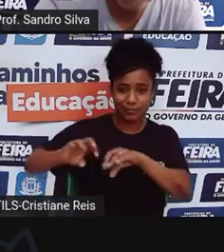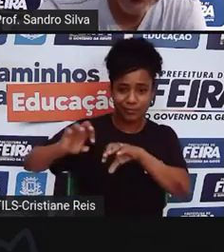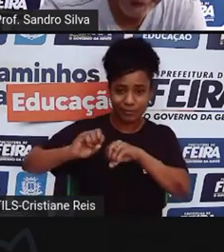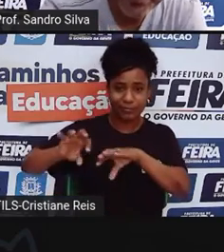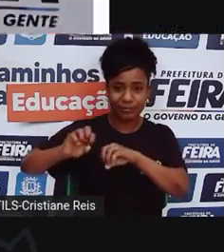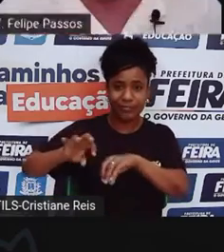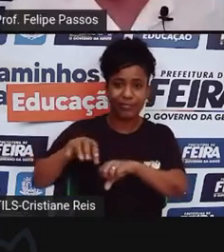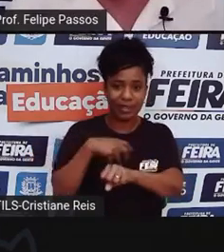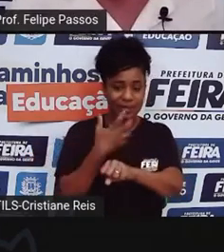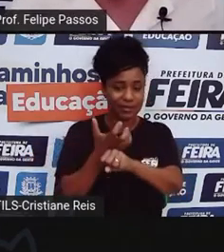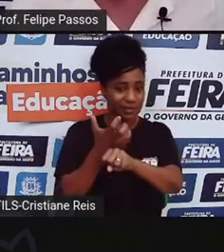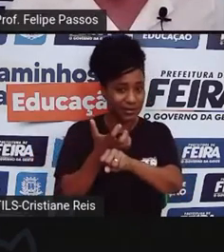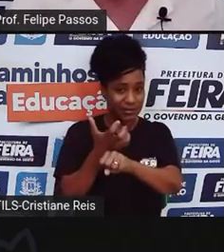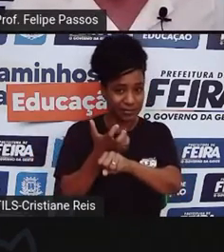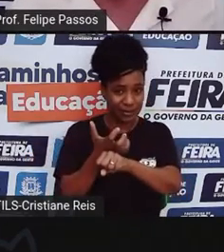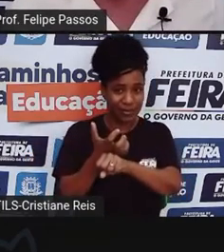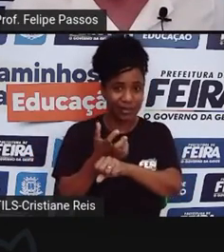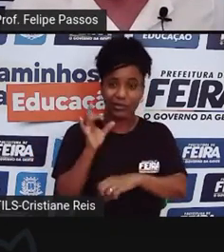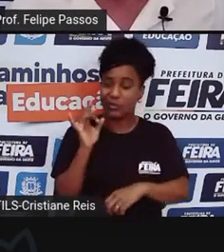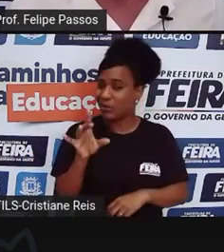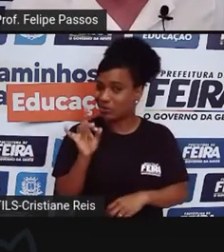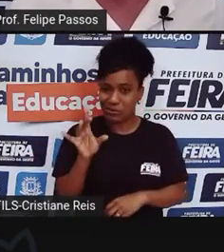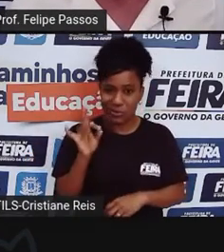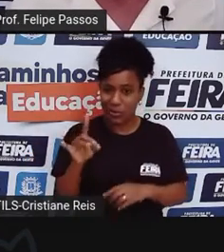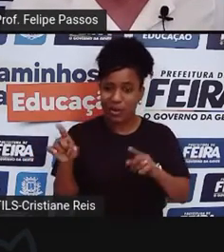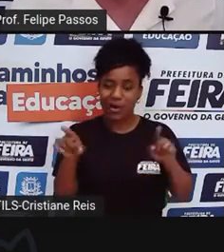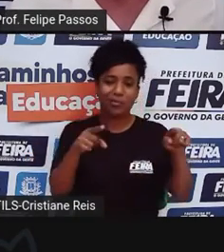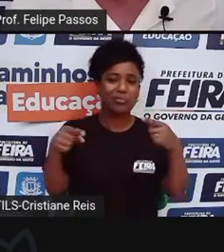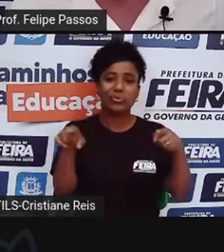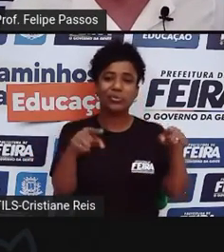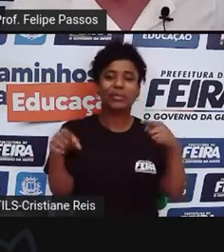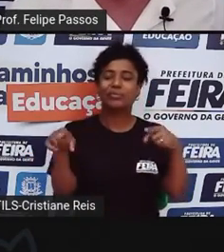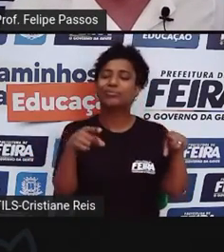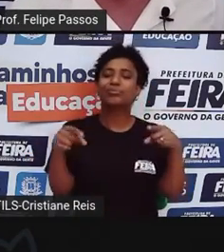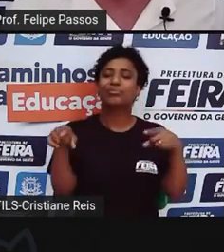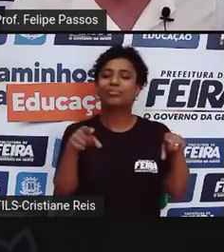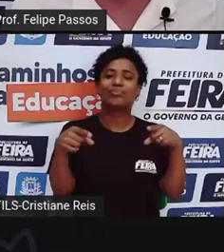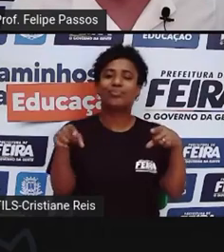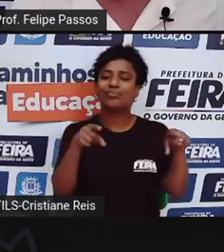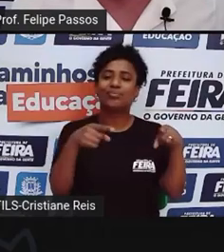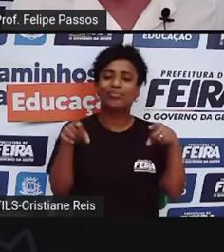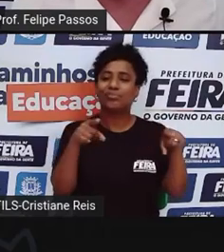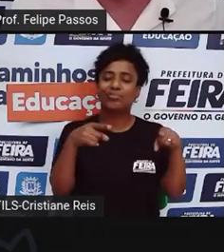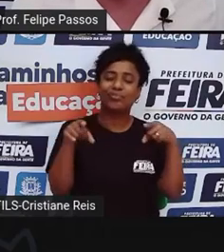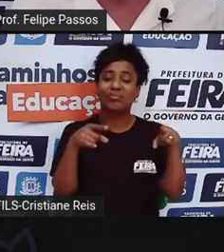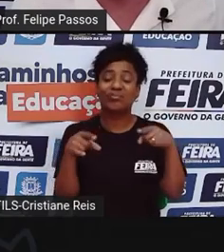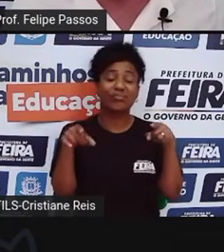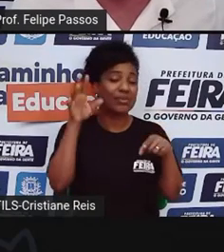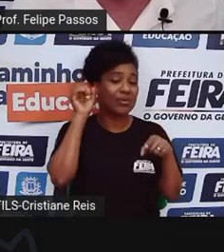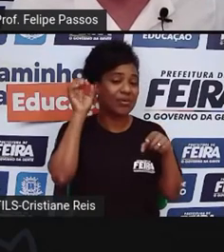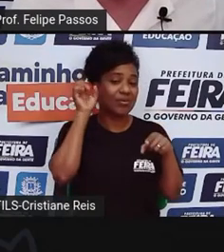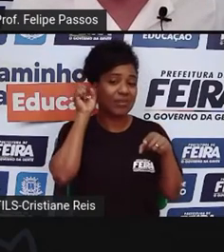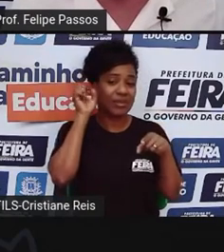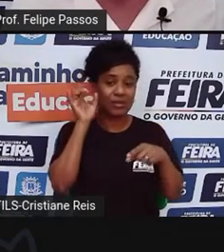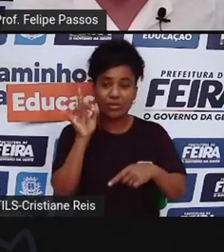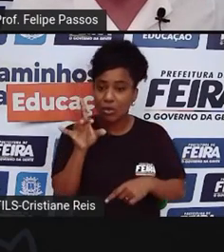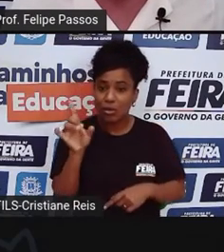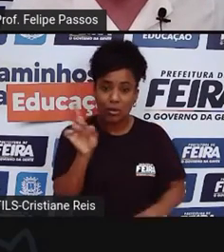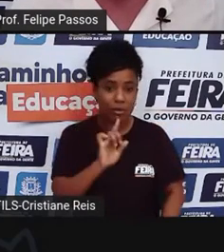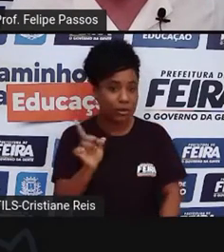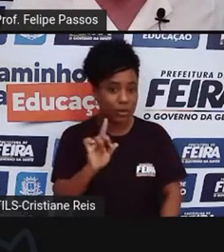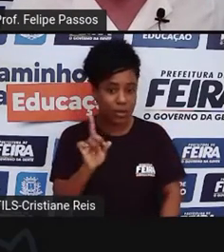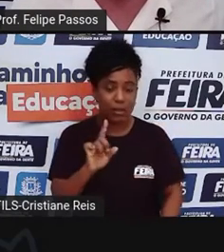é simplesmente a música pela música. Porque a música pela música a gente já escuta. Não que isso não seja importante, mas